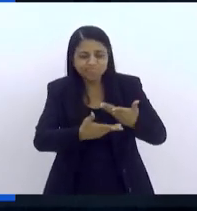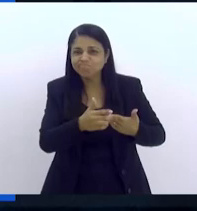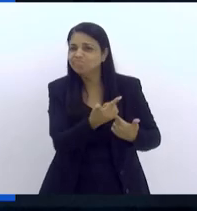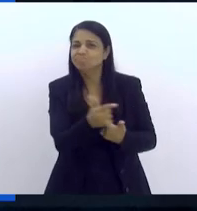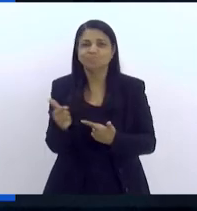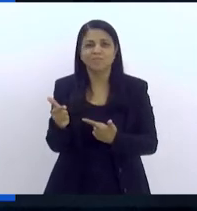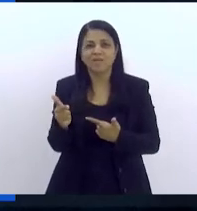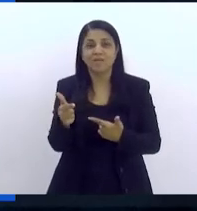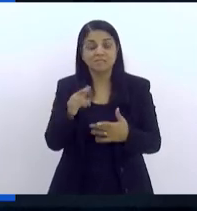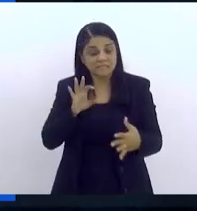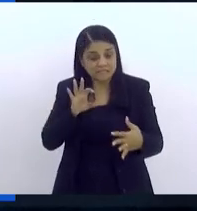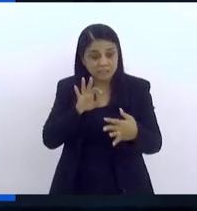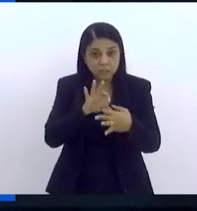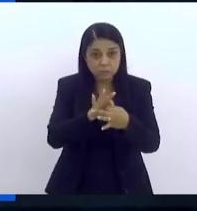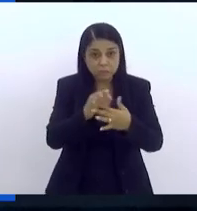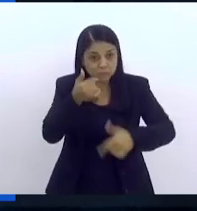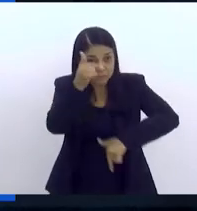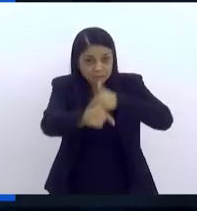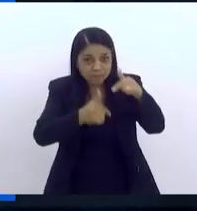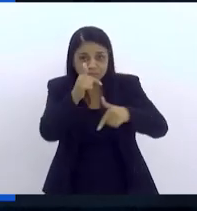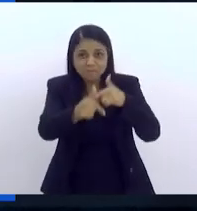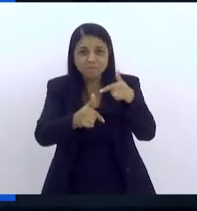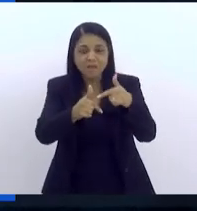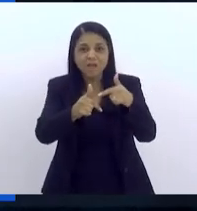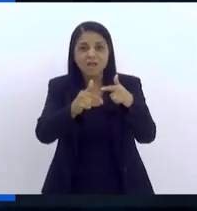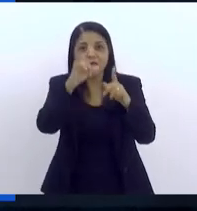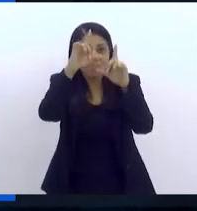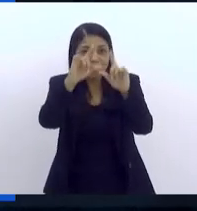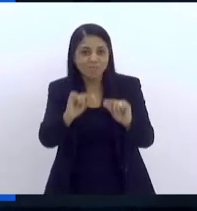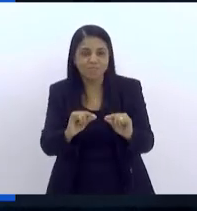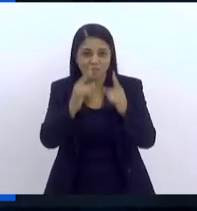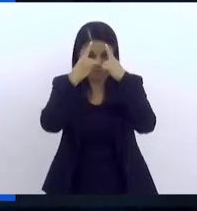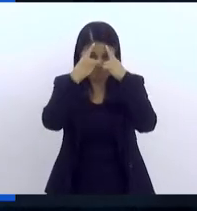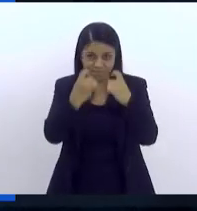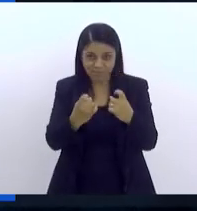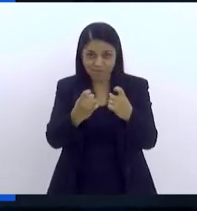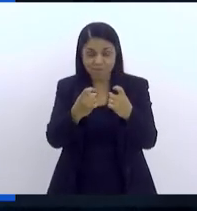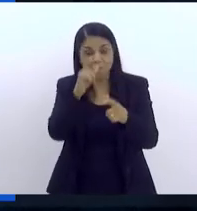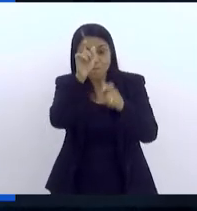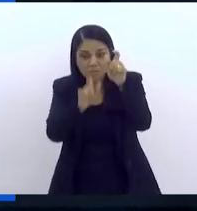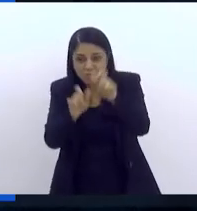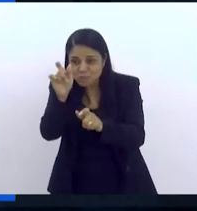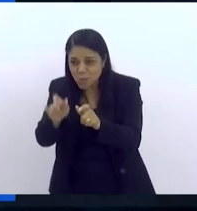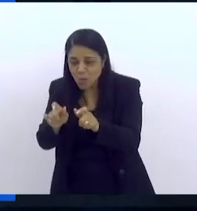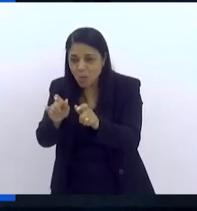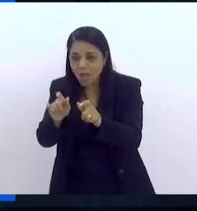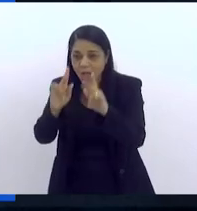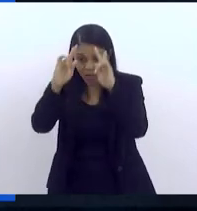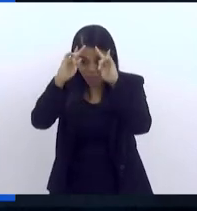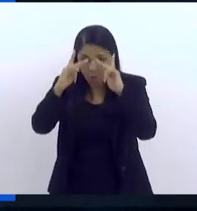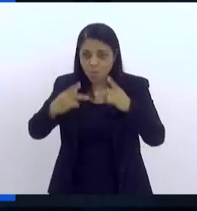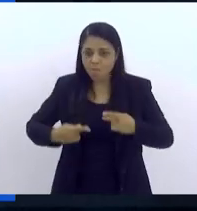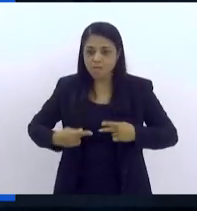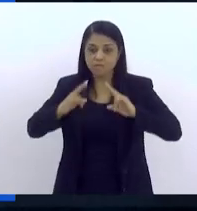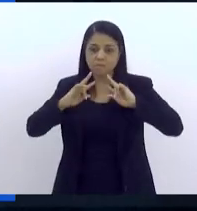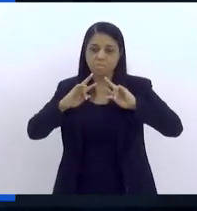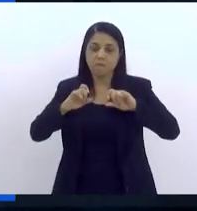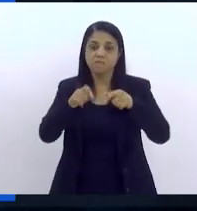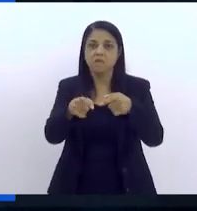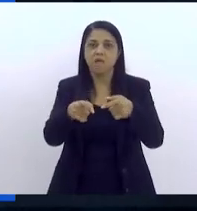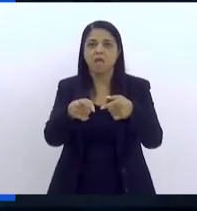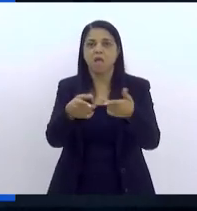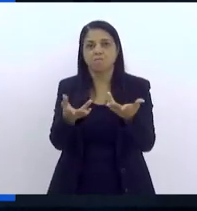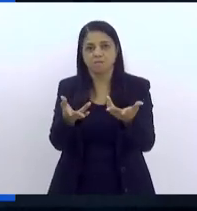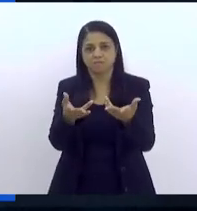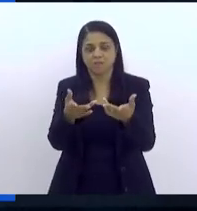a taxa de violência diminui porque a gente começa a ver as pessoas como pessoas então aumentar a probabilidade